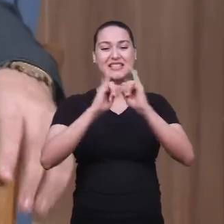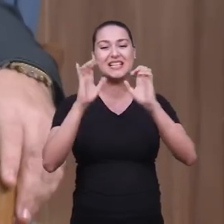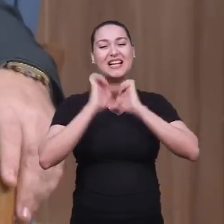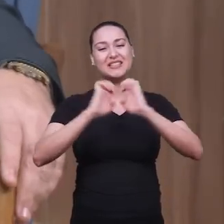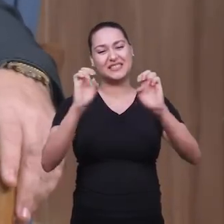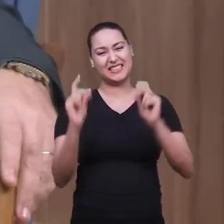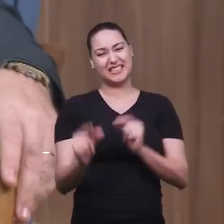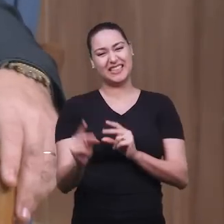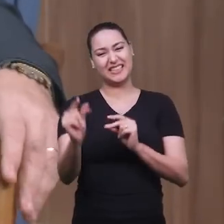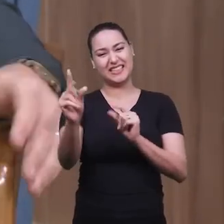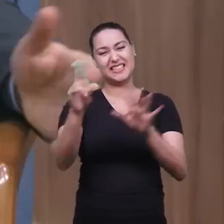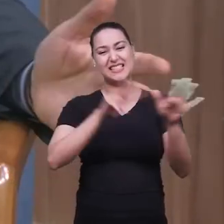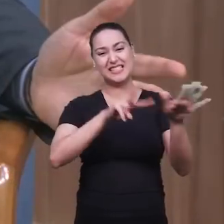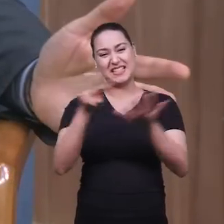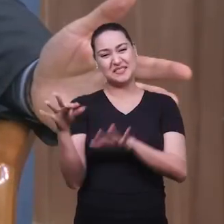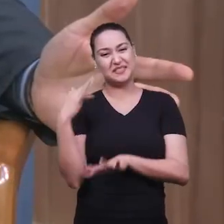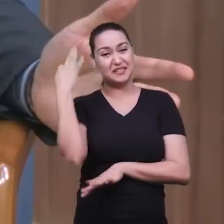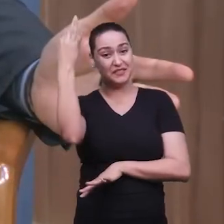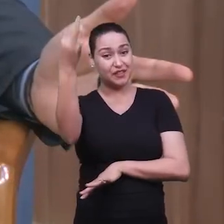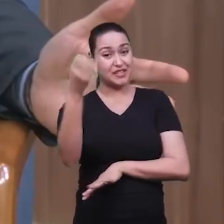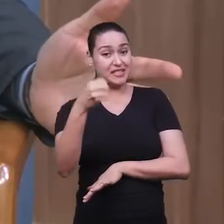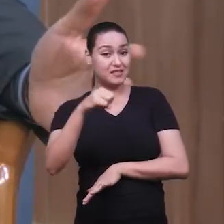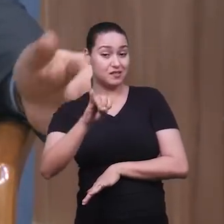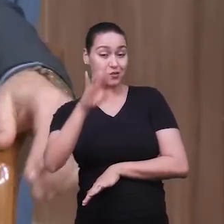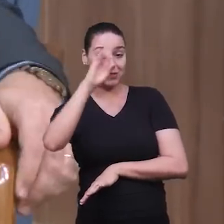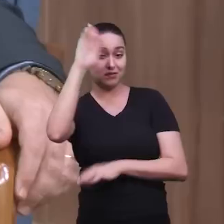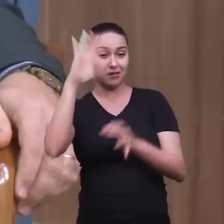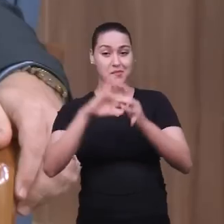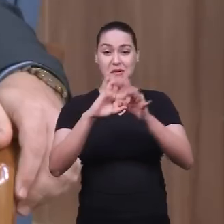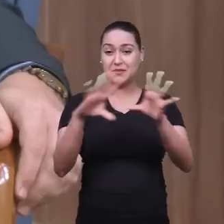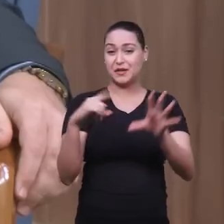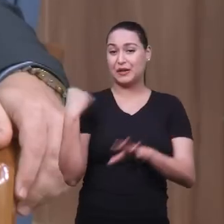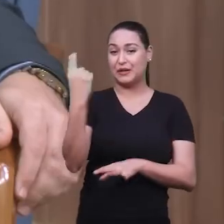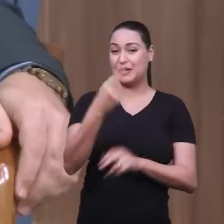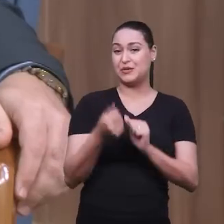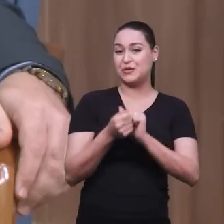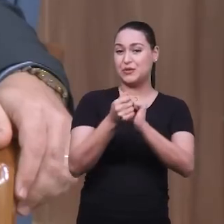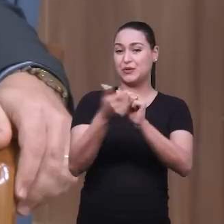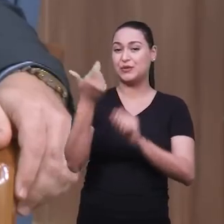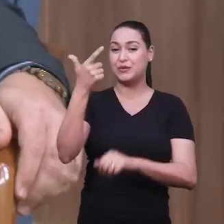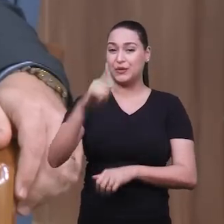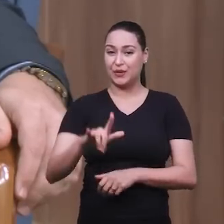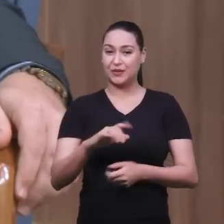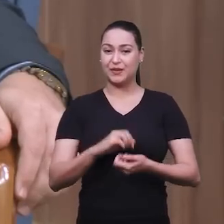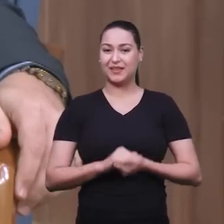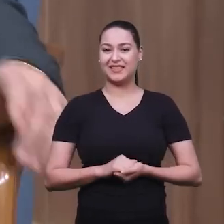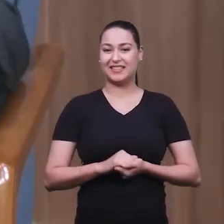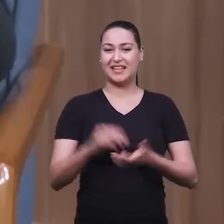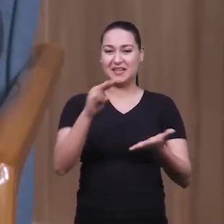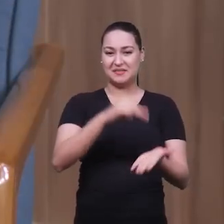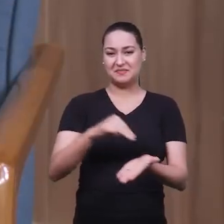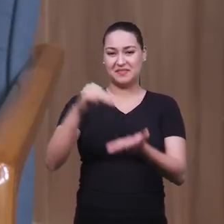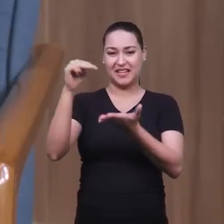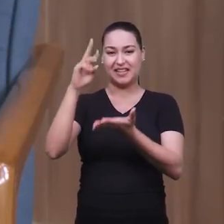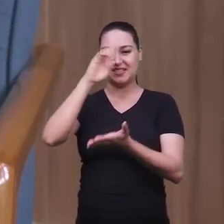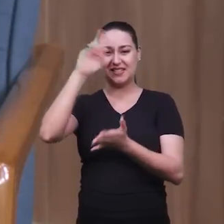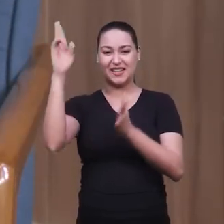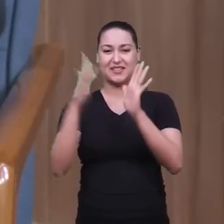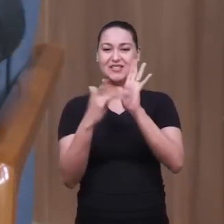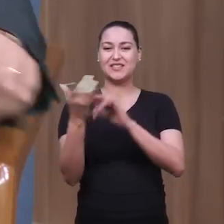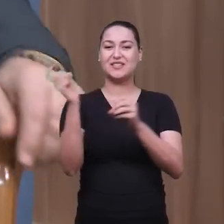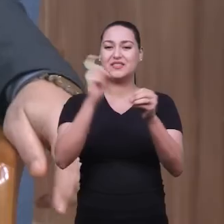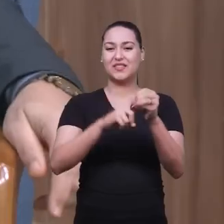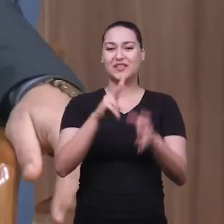Anunciando o Evangelho Eterno. E na semana que vem, se o Senhor permitir, estaremos juntos mais uma vez. Maranata!